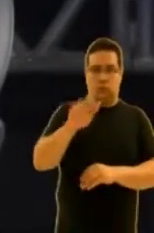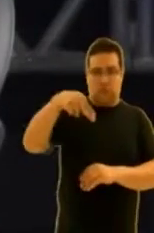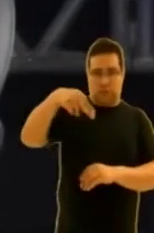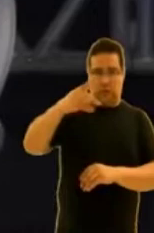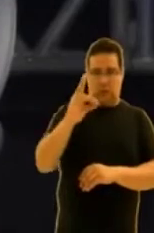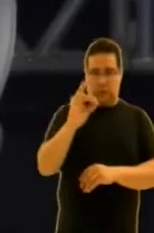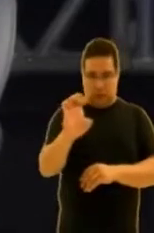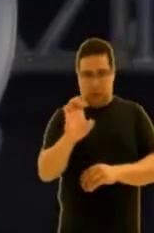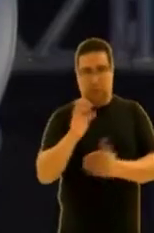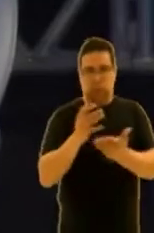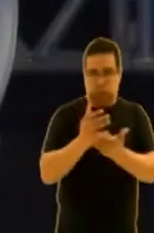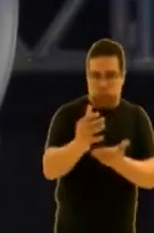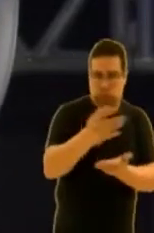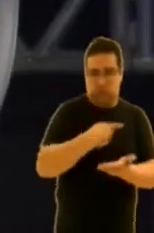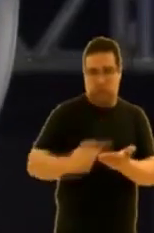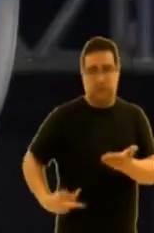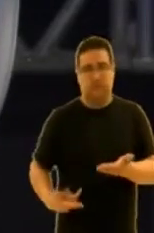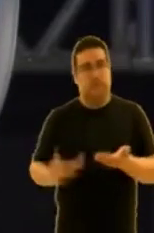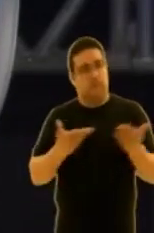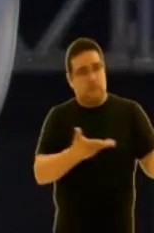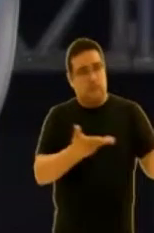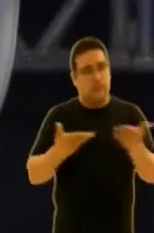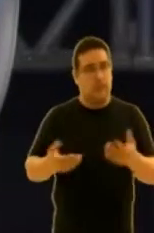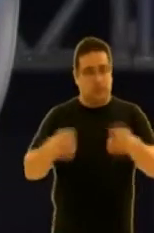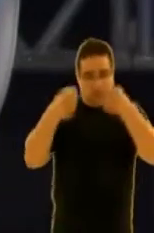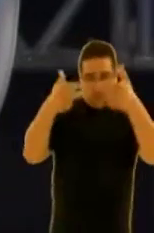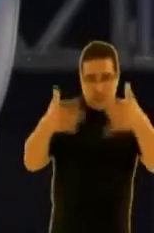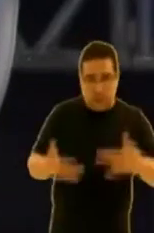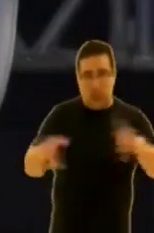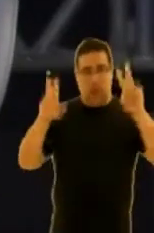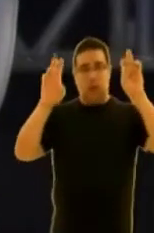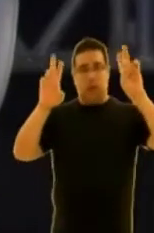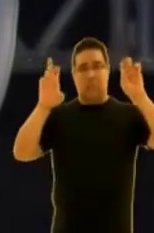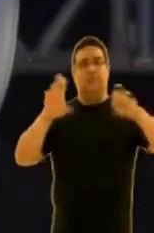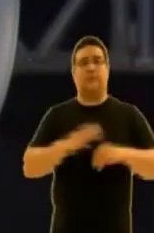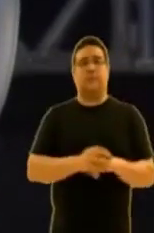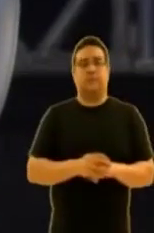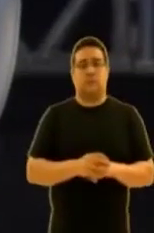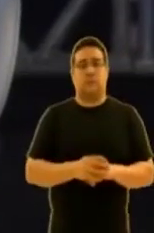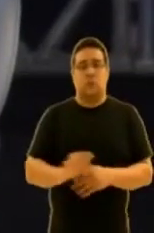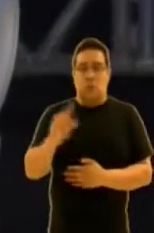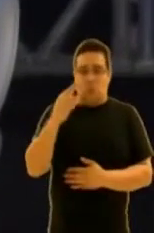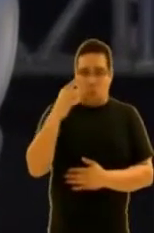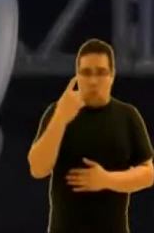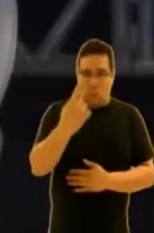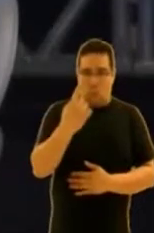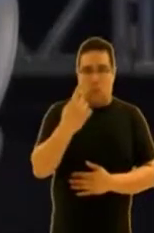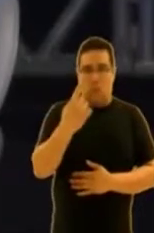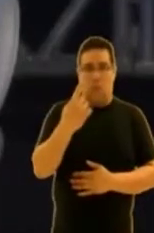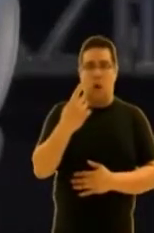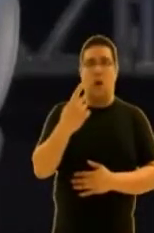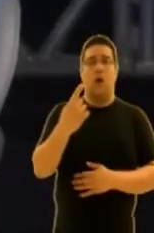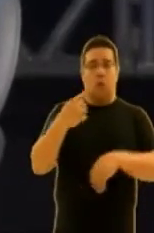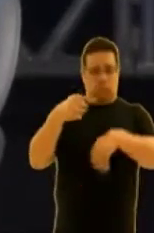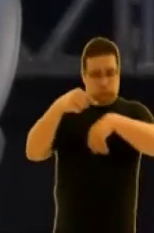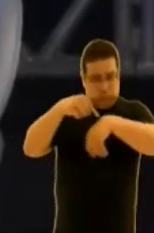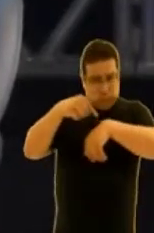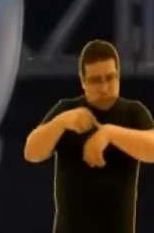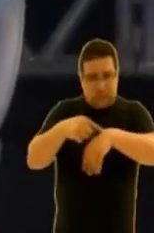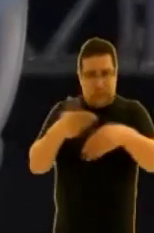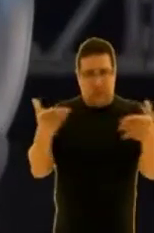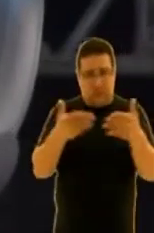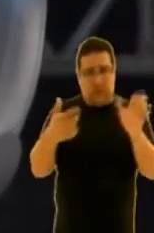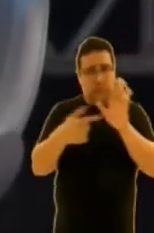FNDE. Para abordagem do tema, uma hora para